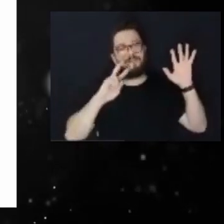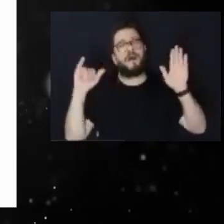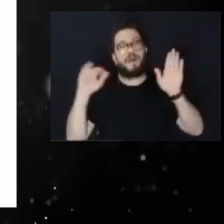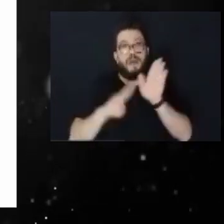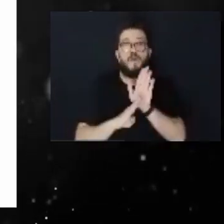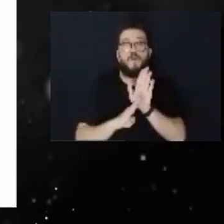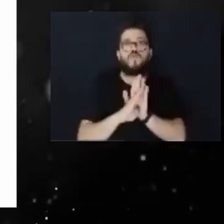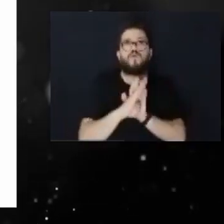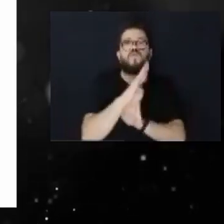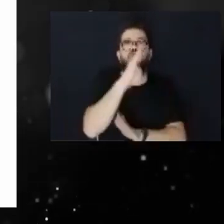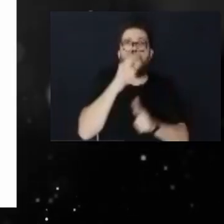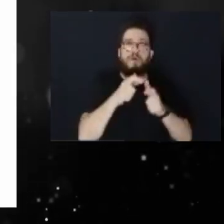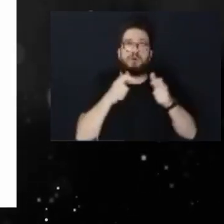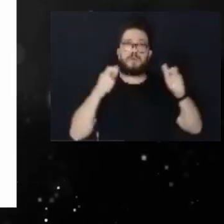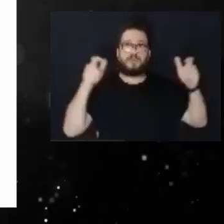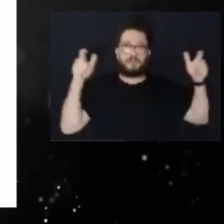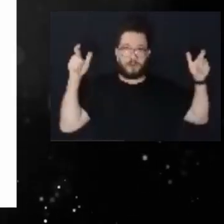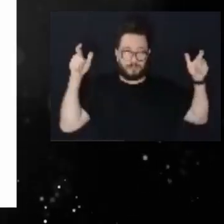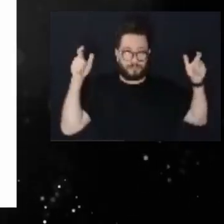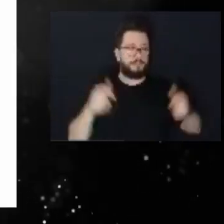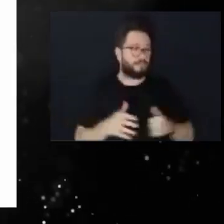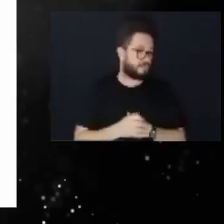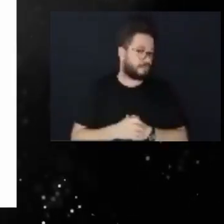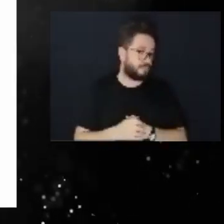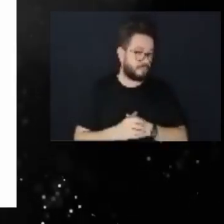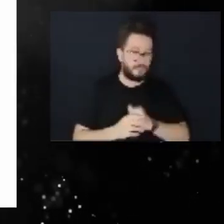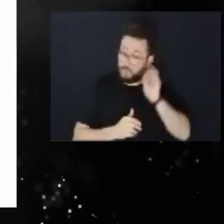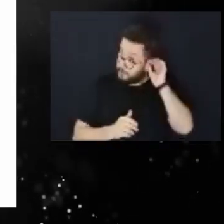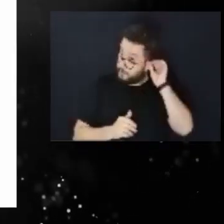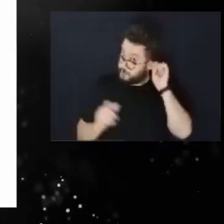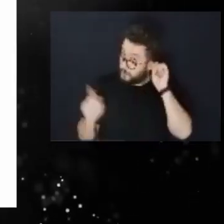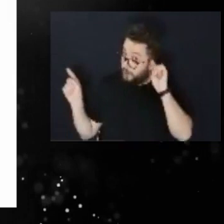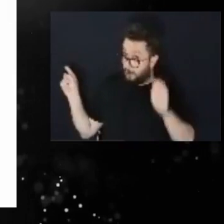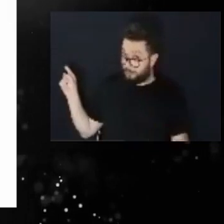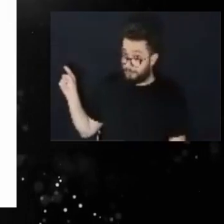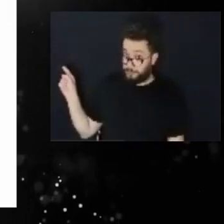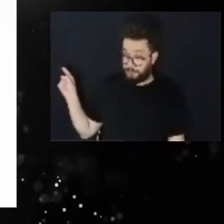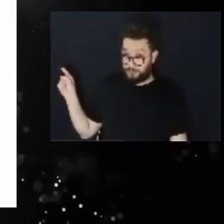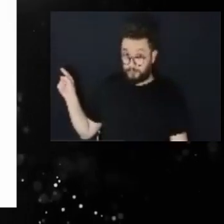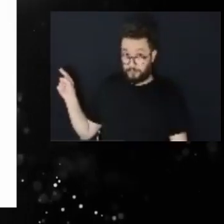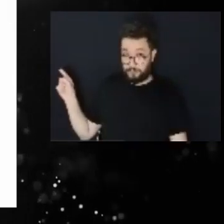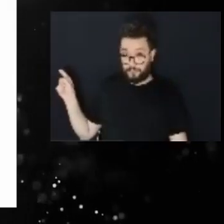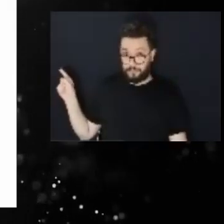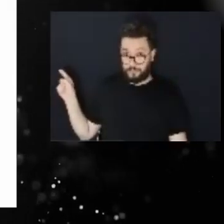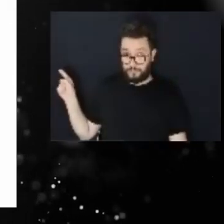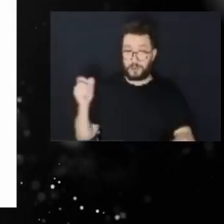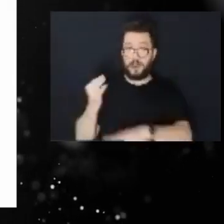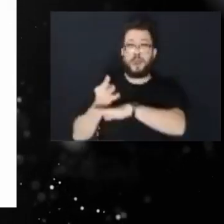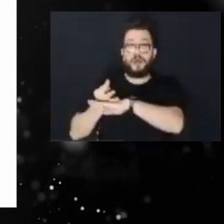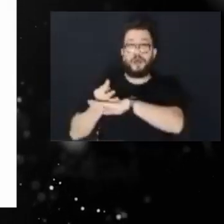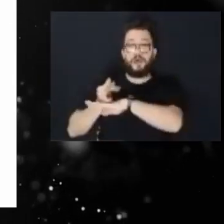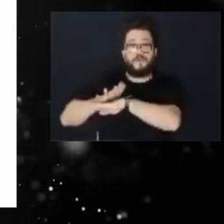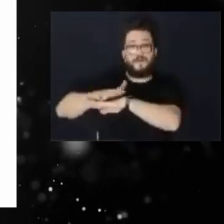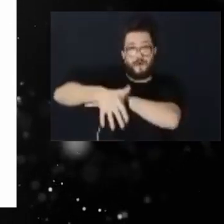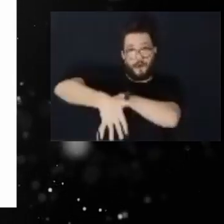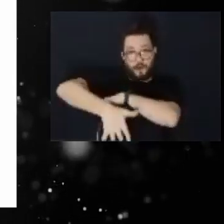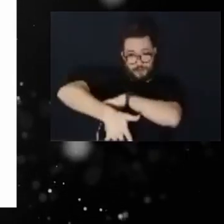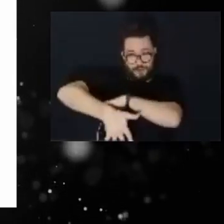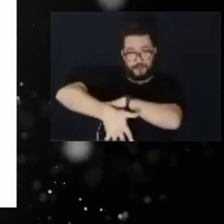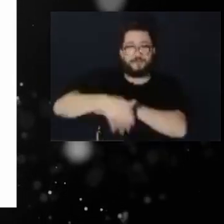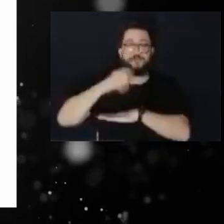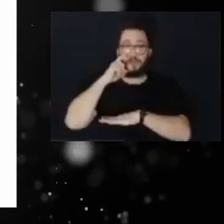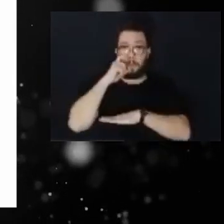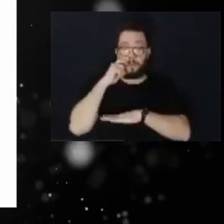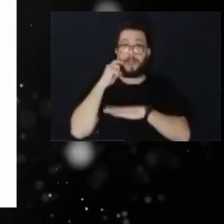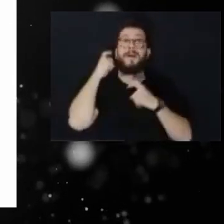óbitos. Foz do Iguaçu é uma das cidades também com um problema muito grande de transparência dos